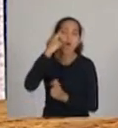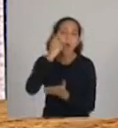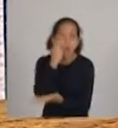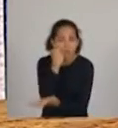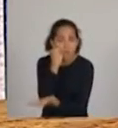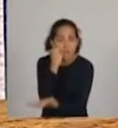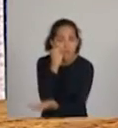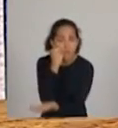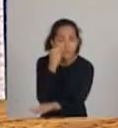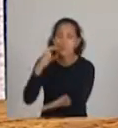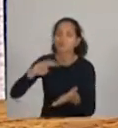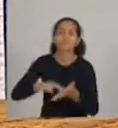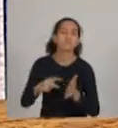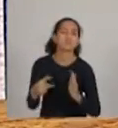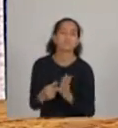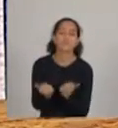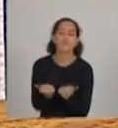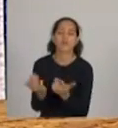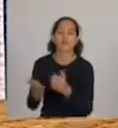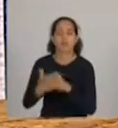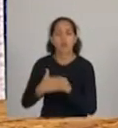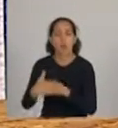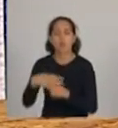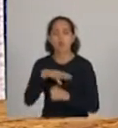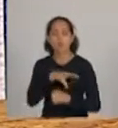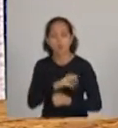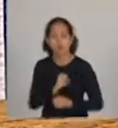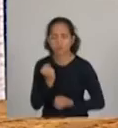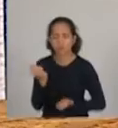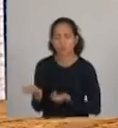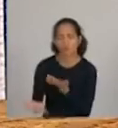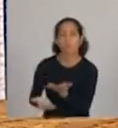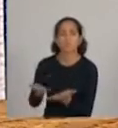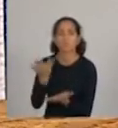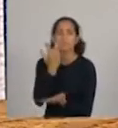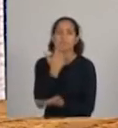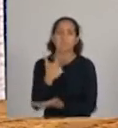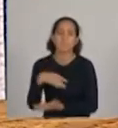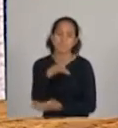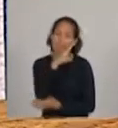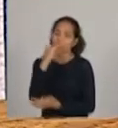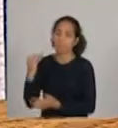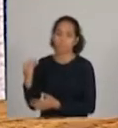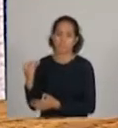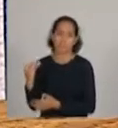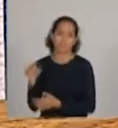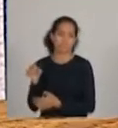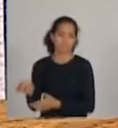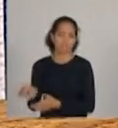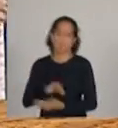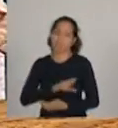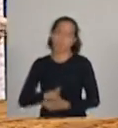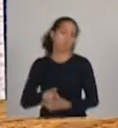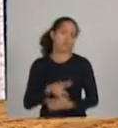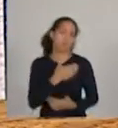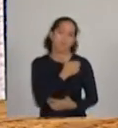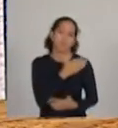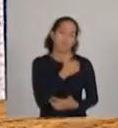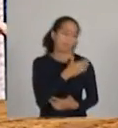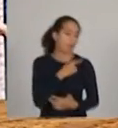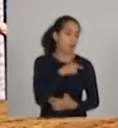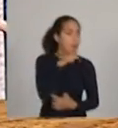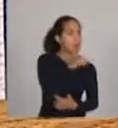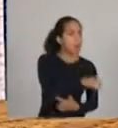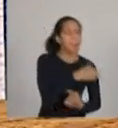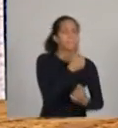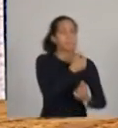feita no sentido de dar amor, cuidado, carinho a crianças e adolescentes, e não pelos preconceitos